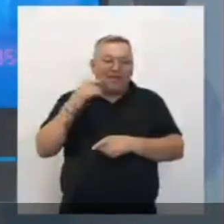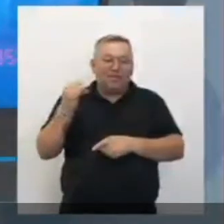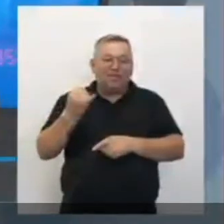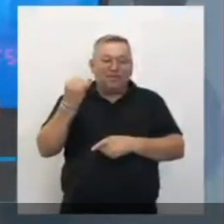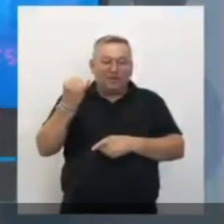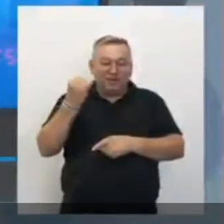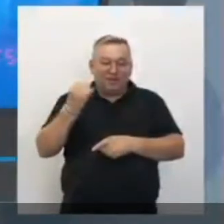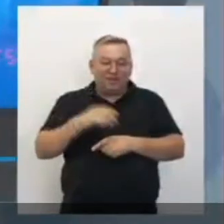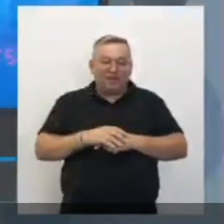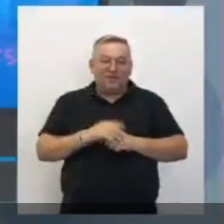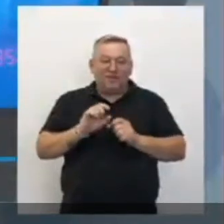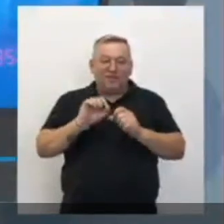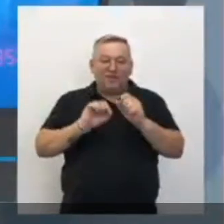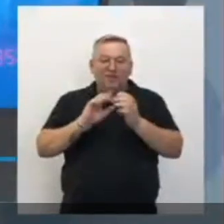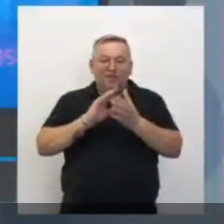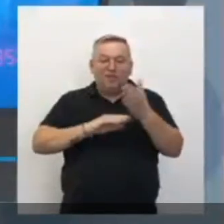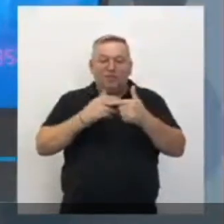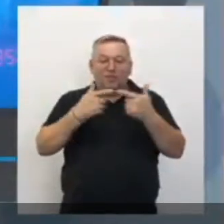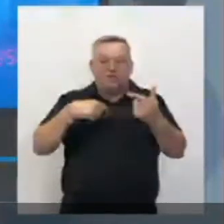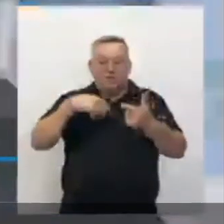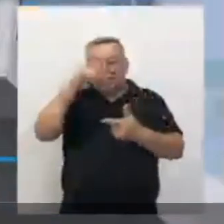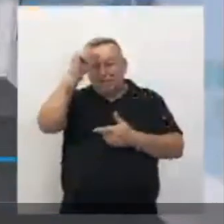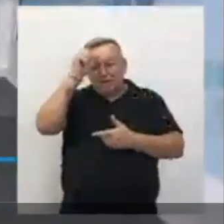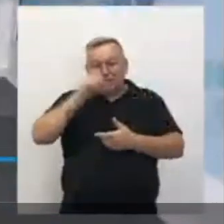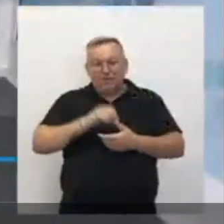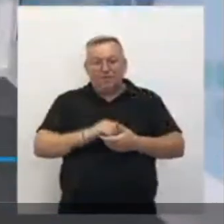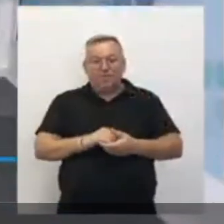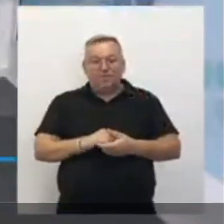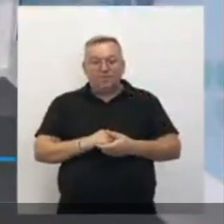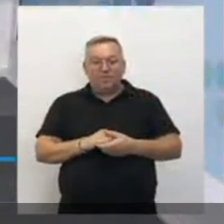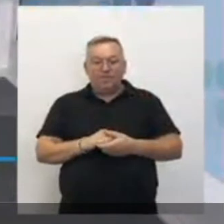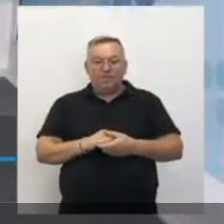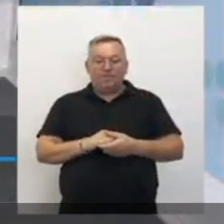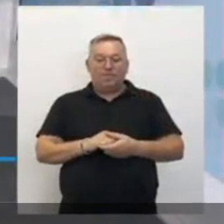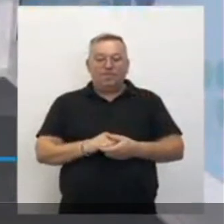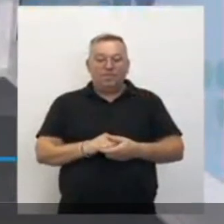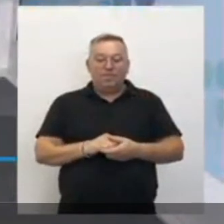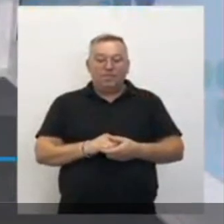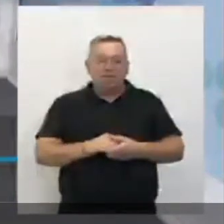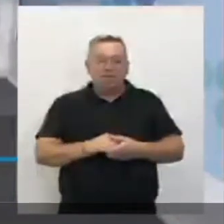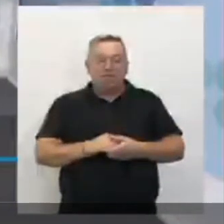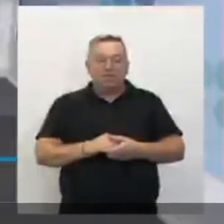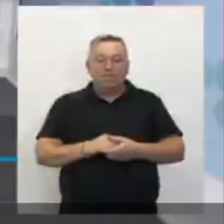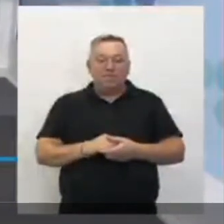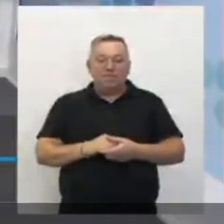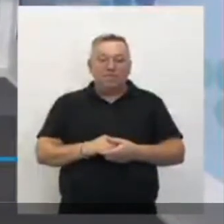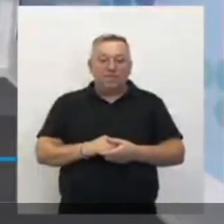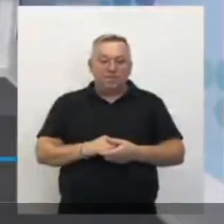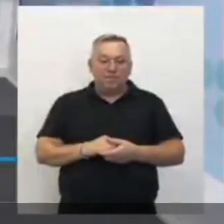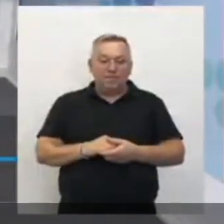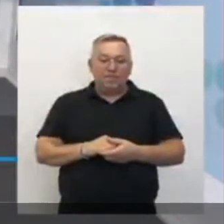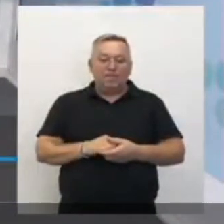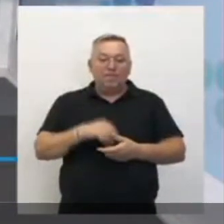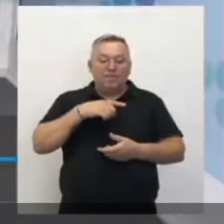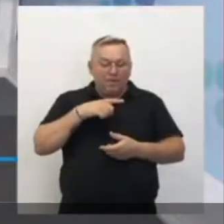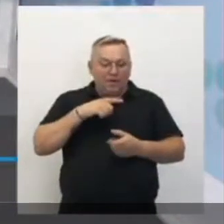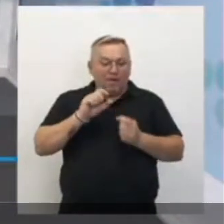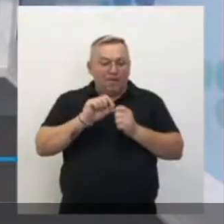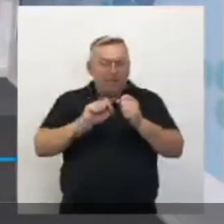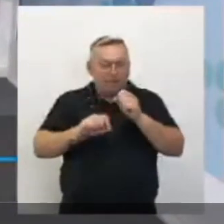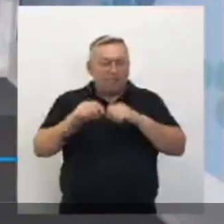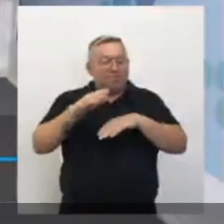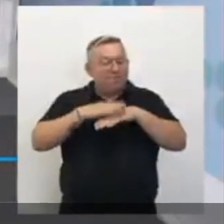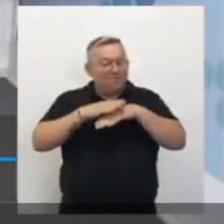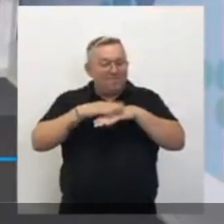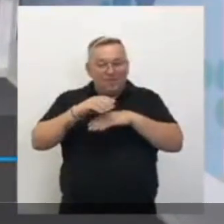né? Contextualizar tudo aquilo que a gente aprende, né? Isso Muito bom, Kátia. Isso Muito mesmo, bom. porque essa é a ideia, né? Essa é a ideia desse braço hidráulico,